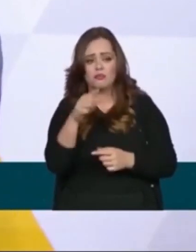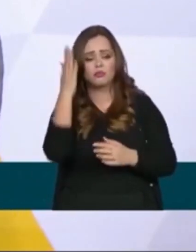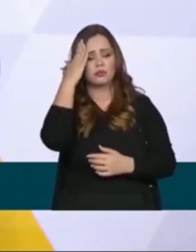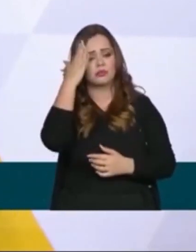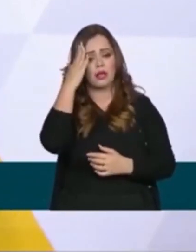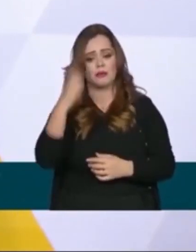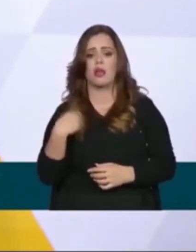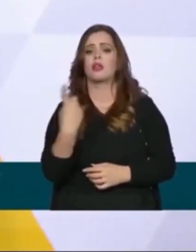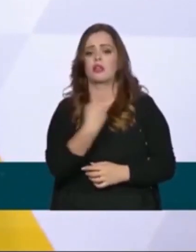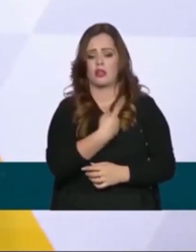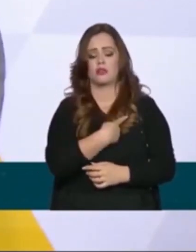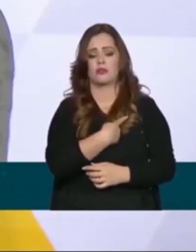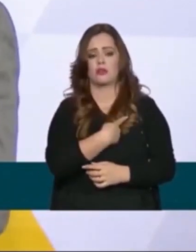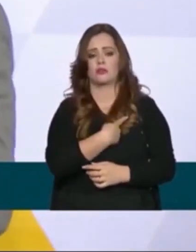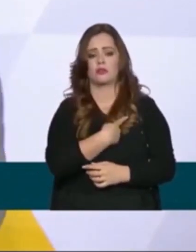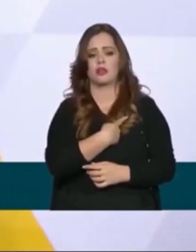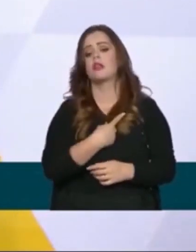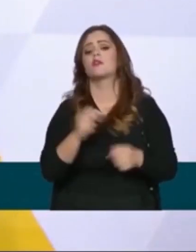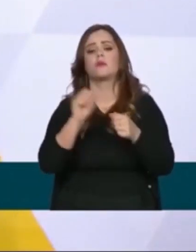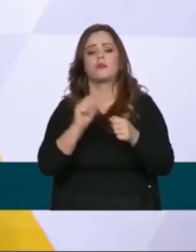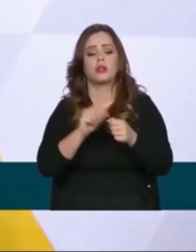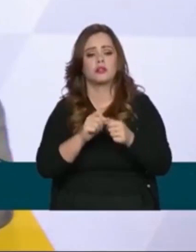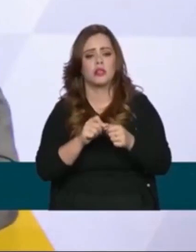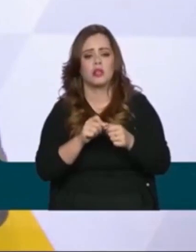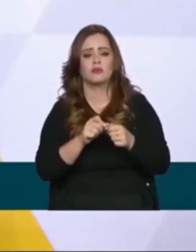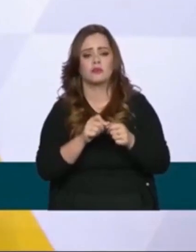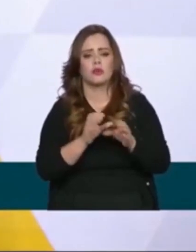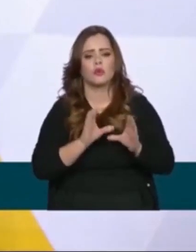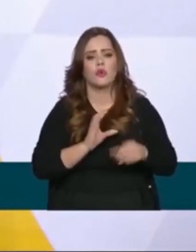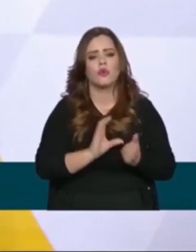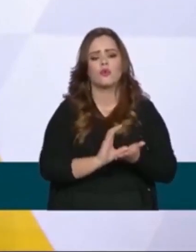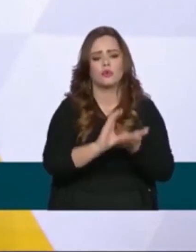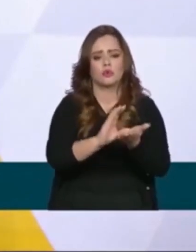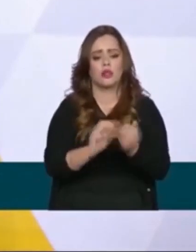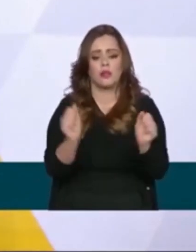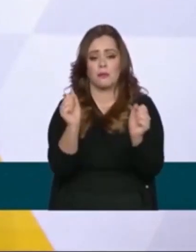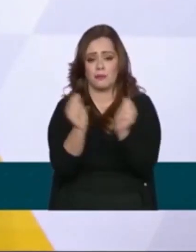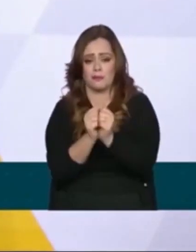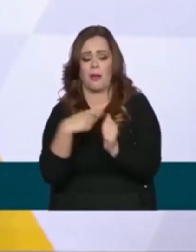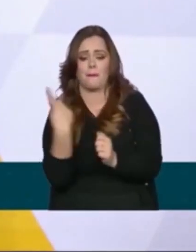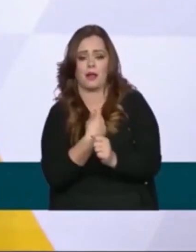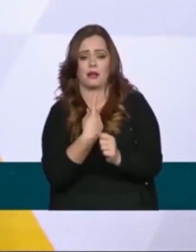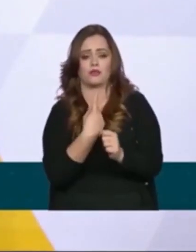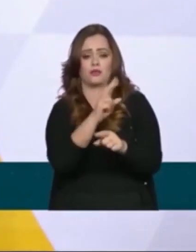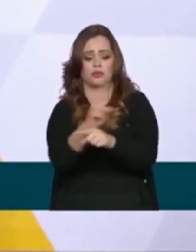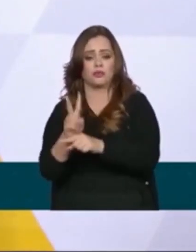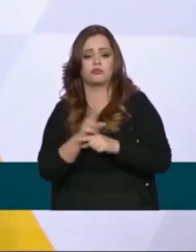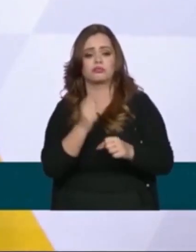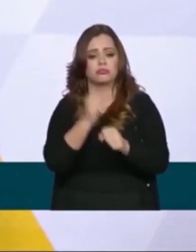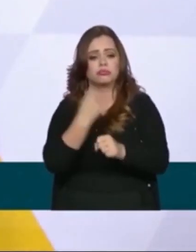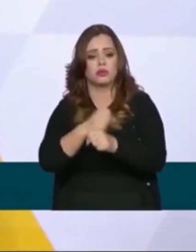saibam que nós estamos participando e esse conselho vai servir para ajudar a gente a reconstruir